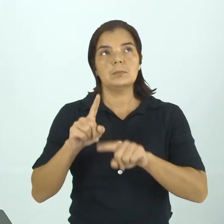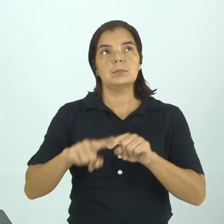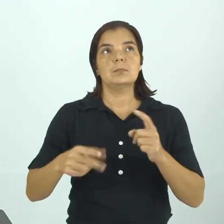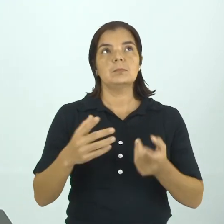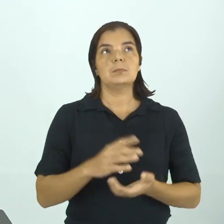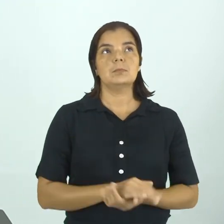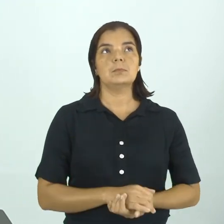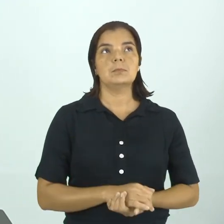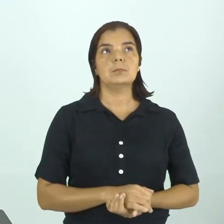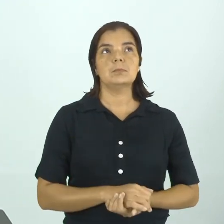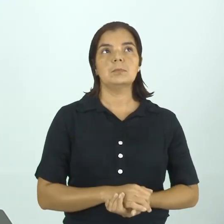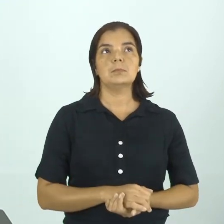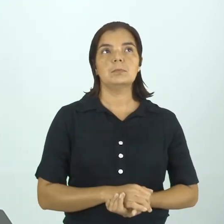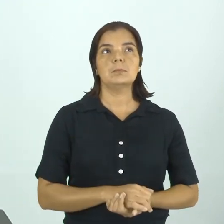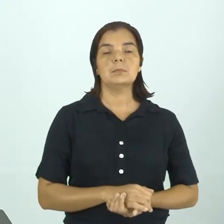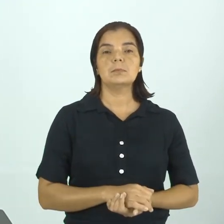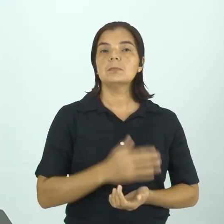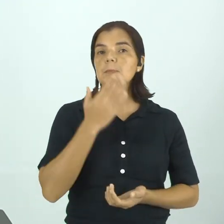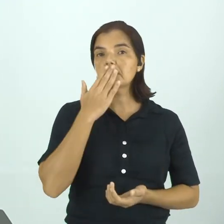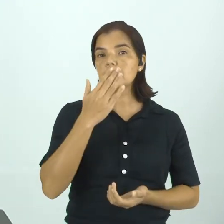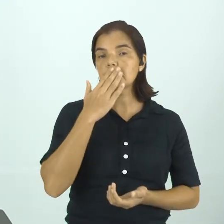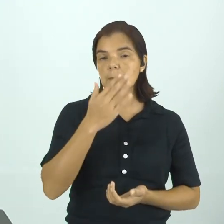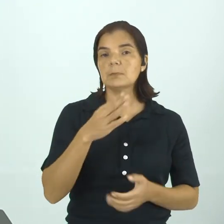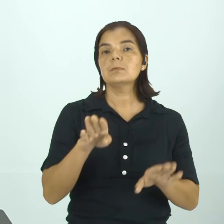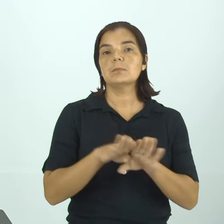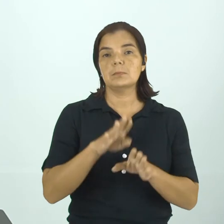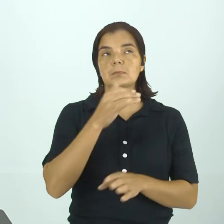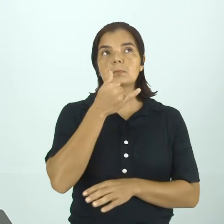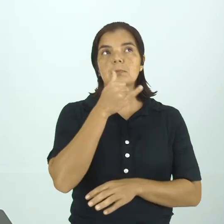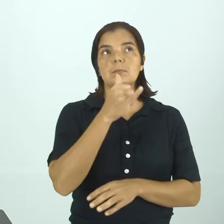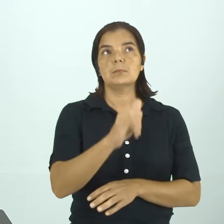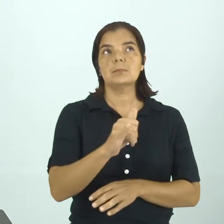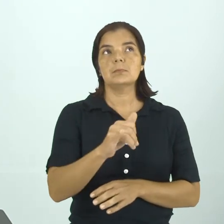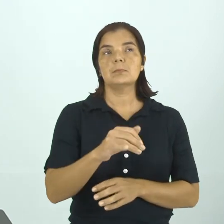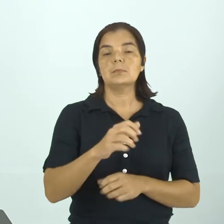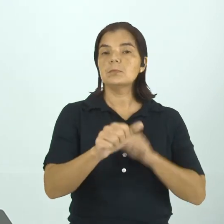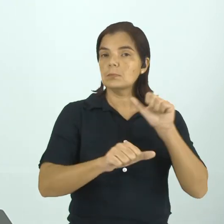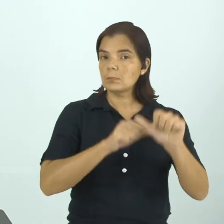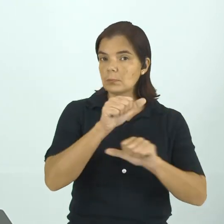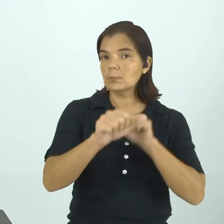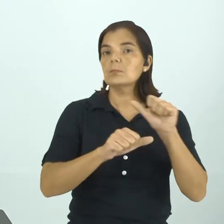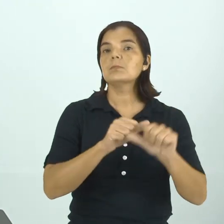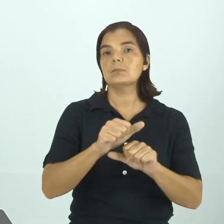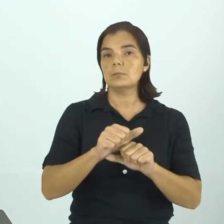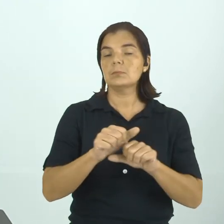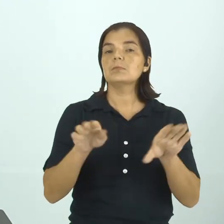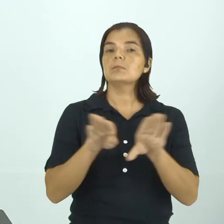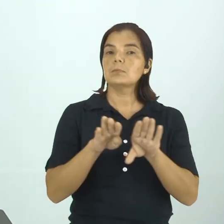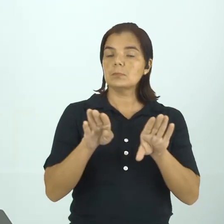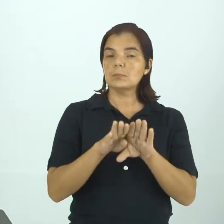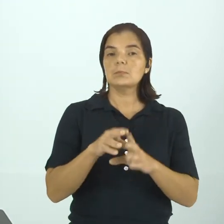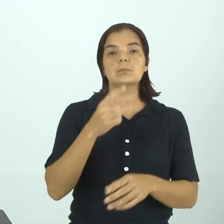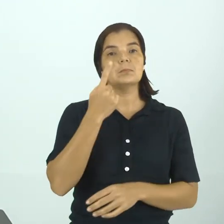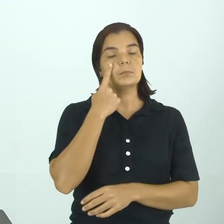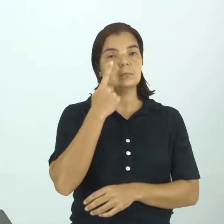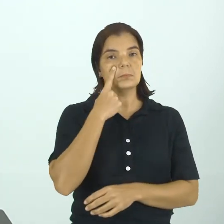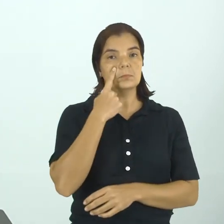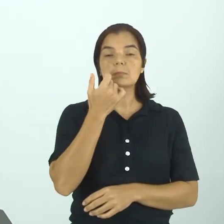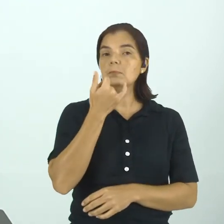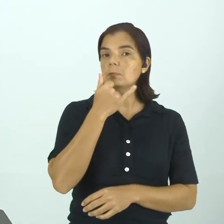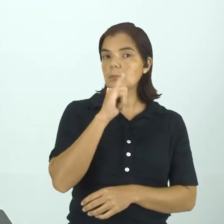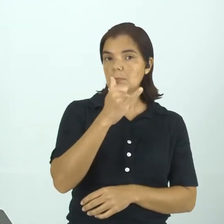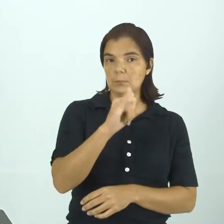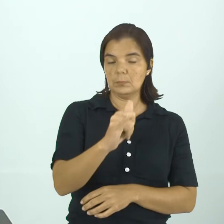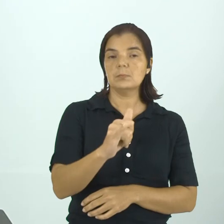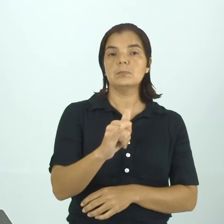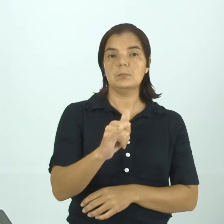esses são tipos de fontes de energia renováveis. Vimos também que as